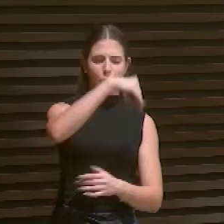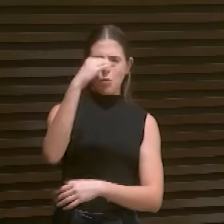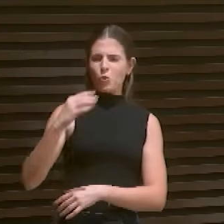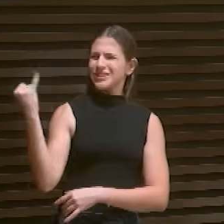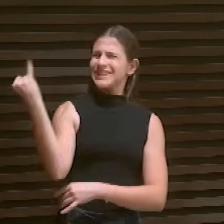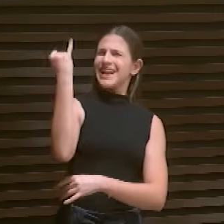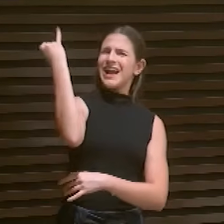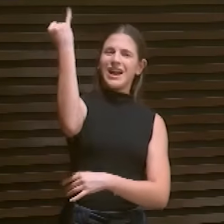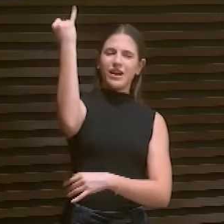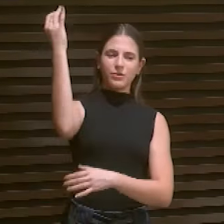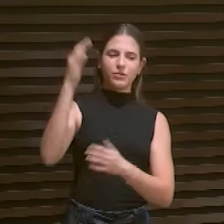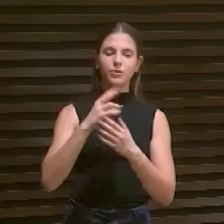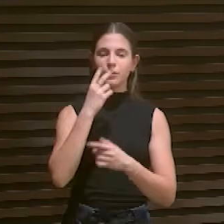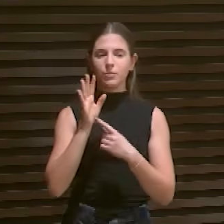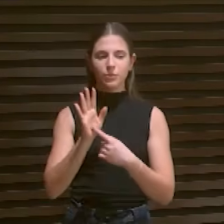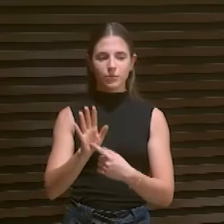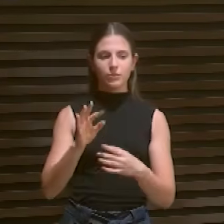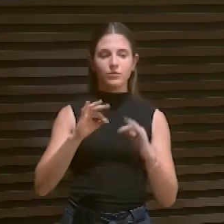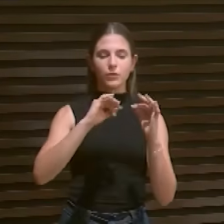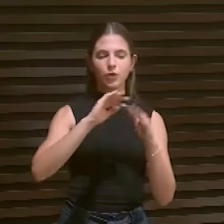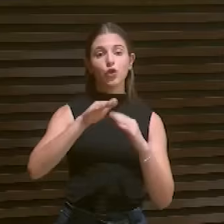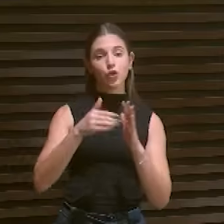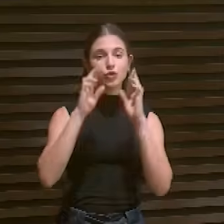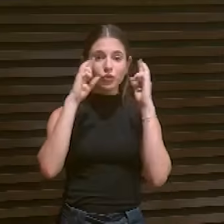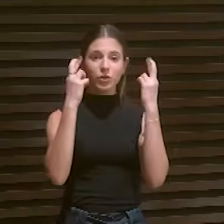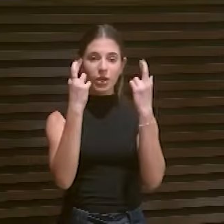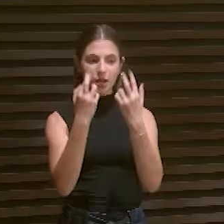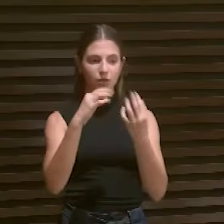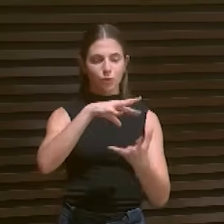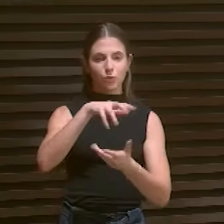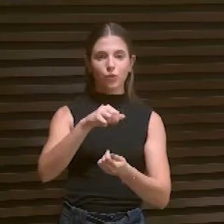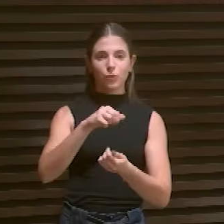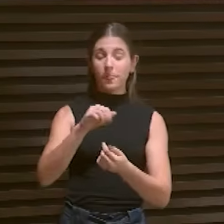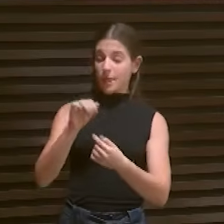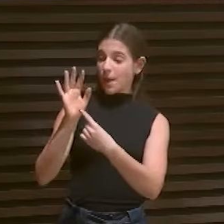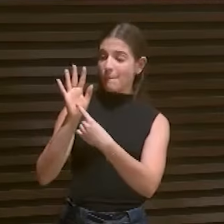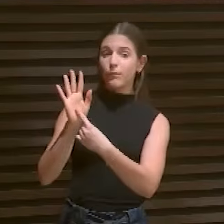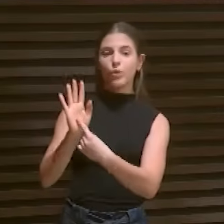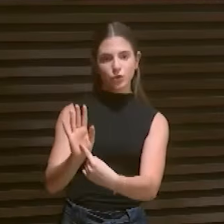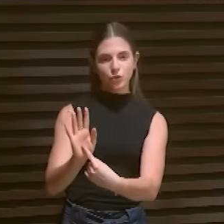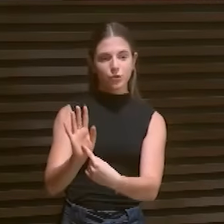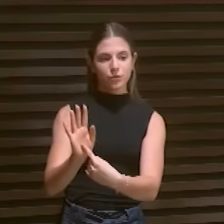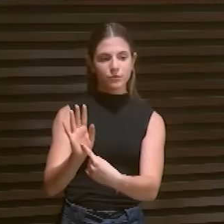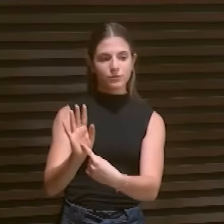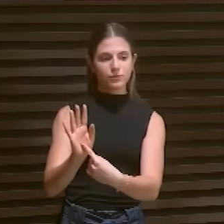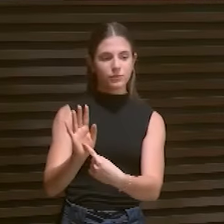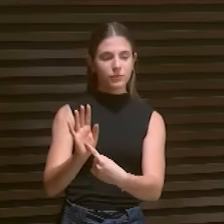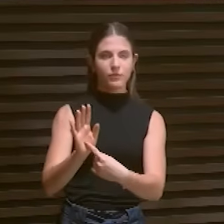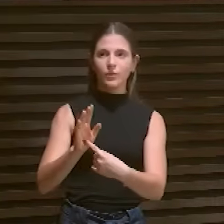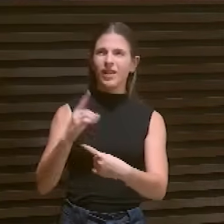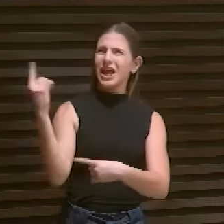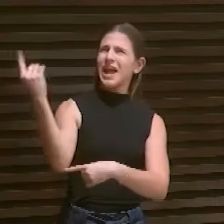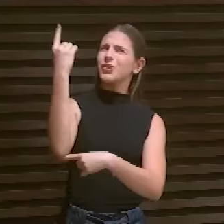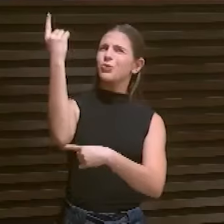alto, mostrou-lhe todos os reinos do mundo, mostrou-lhe, lá do alto, todos os reinos